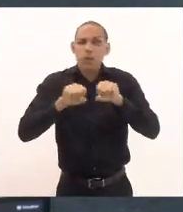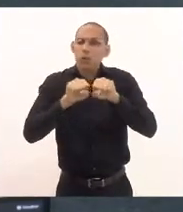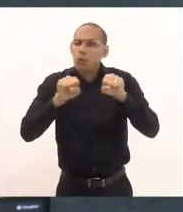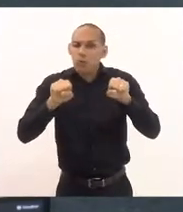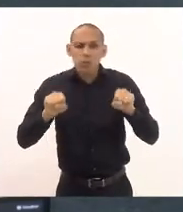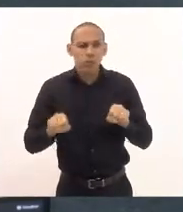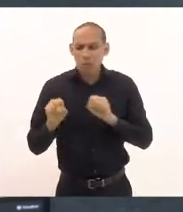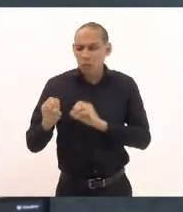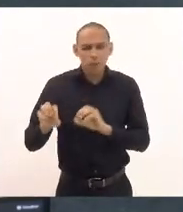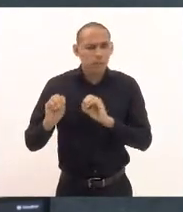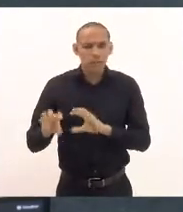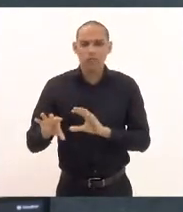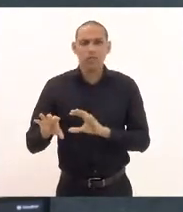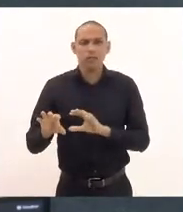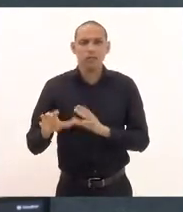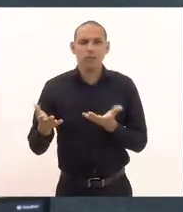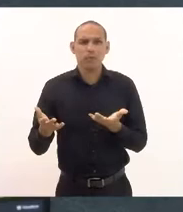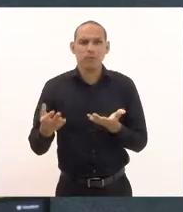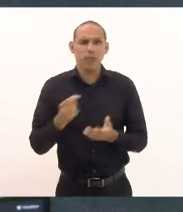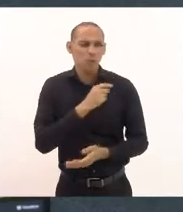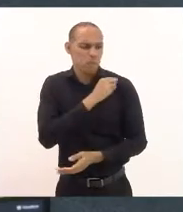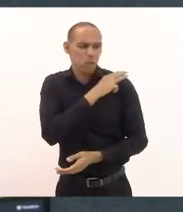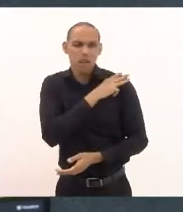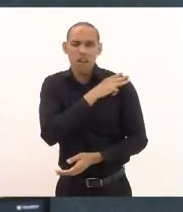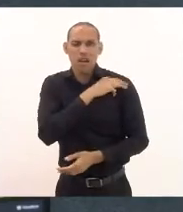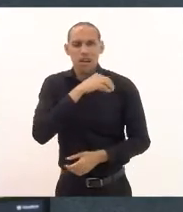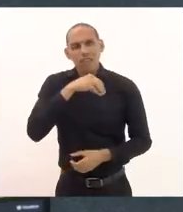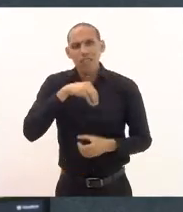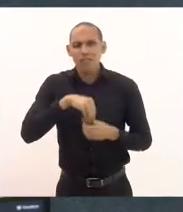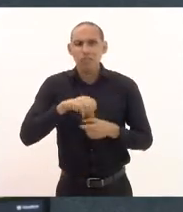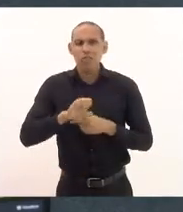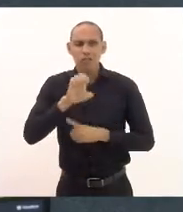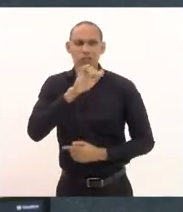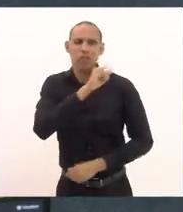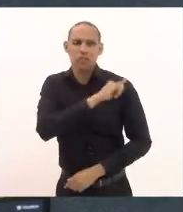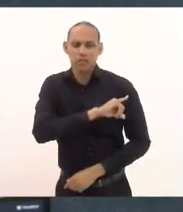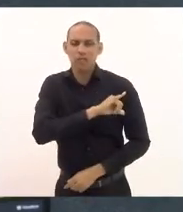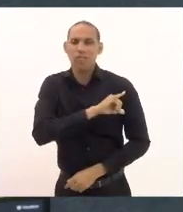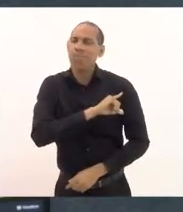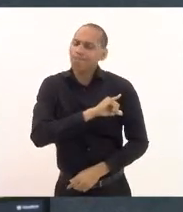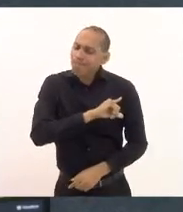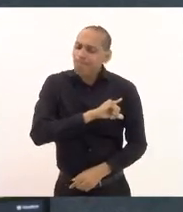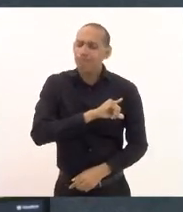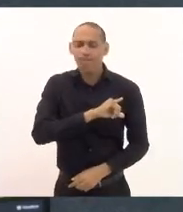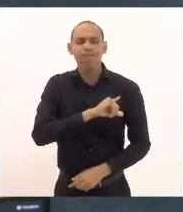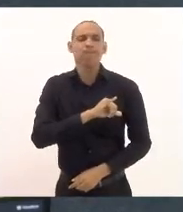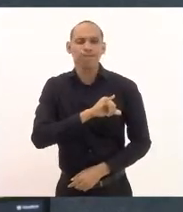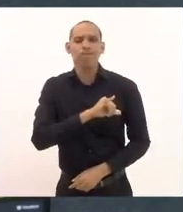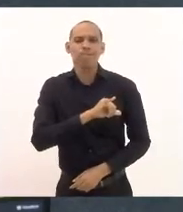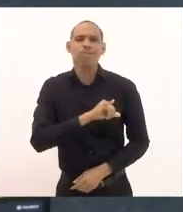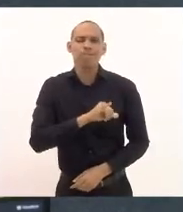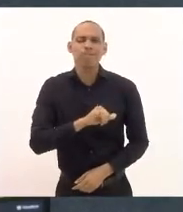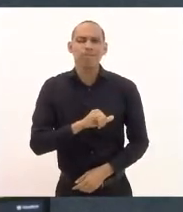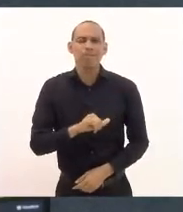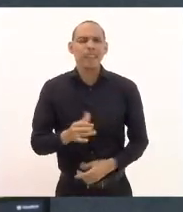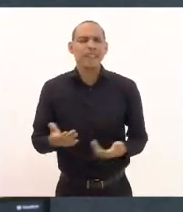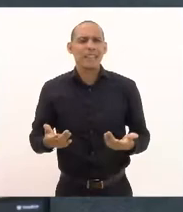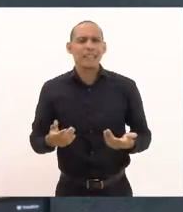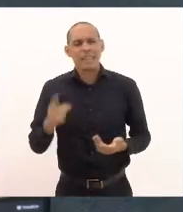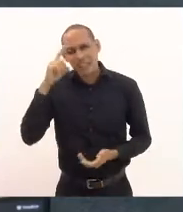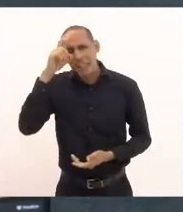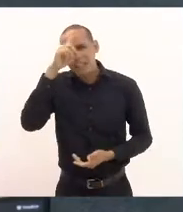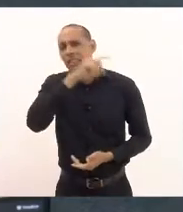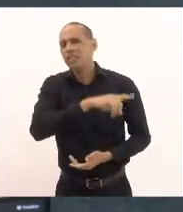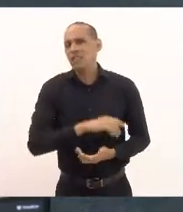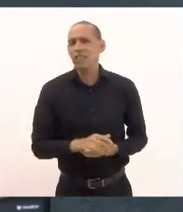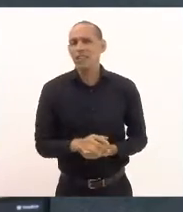de ensino médio no estado do Rio de Janeiro, de fato, deixa aí uma situação delicada para